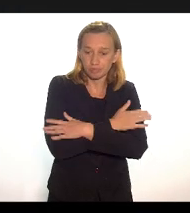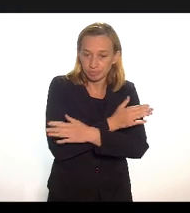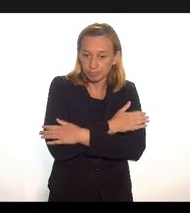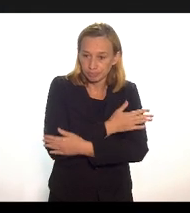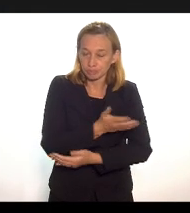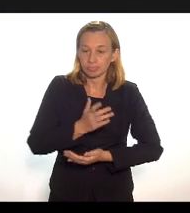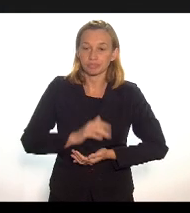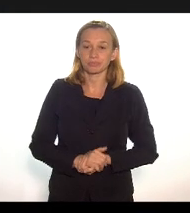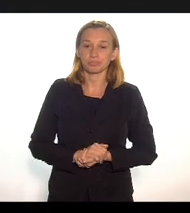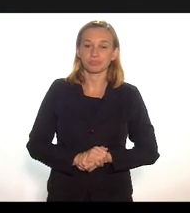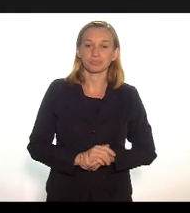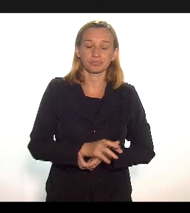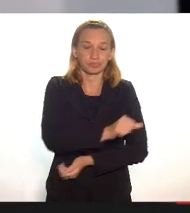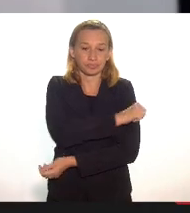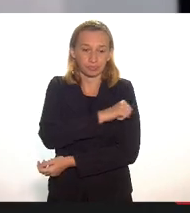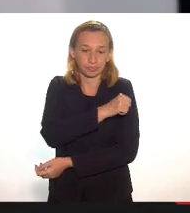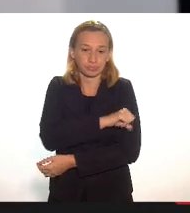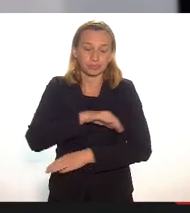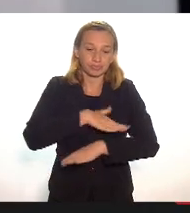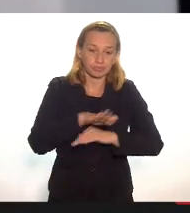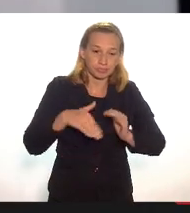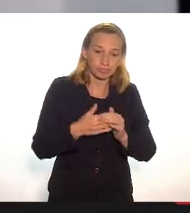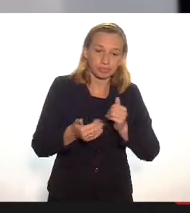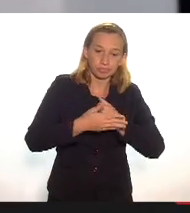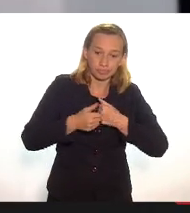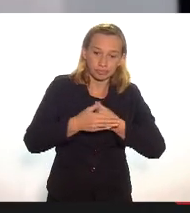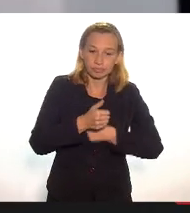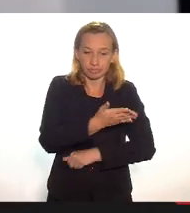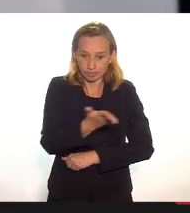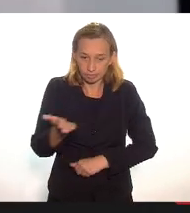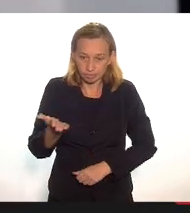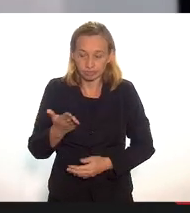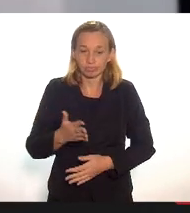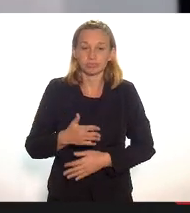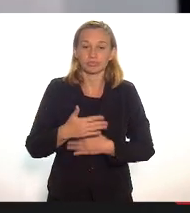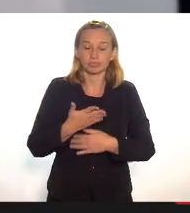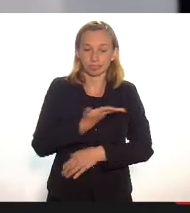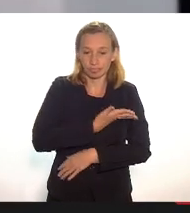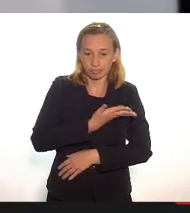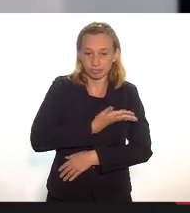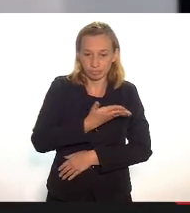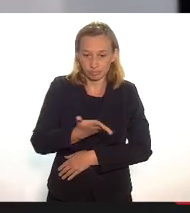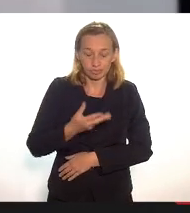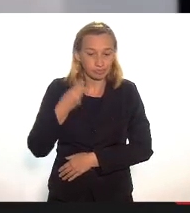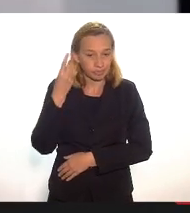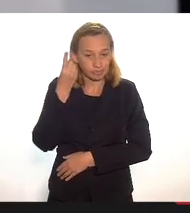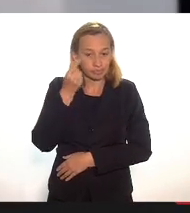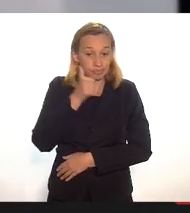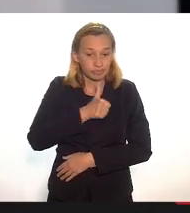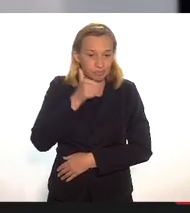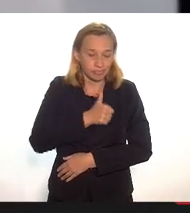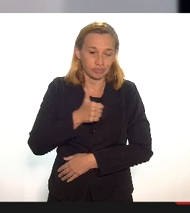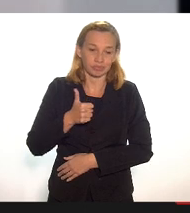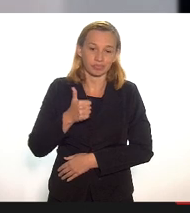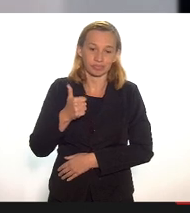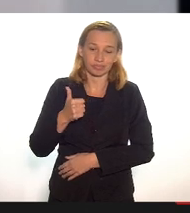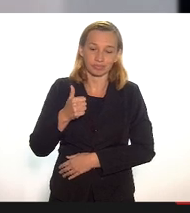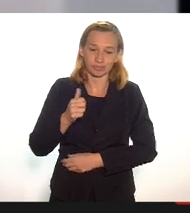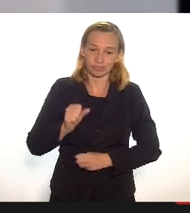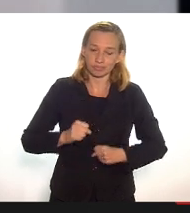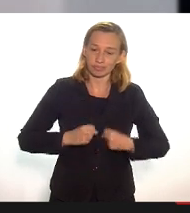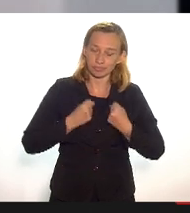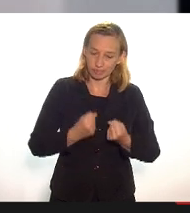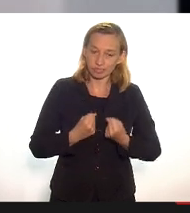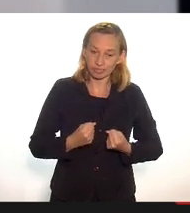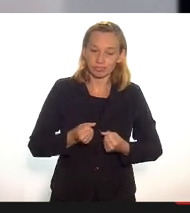abraço, Rejane, todo o meu carinho, carinho a todos vocês e as nossas companheiras aí, essas mulheres guerreiras, sempre no